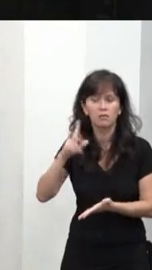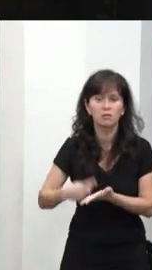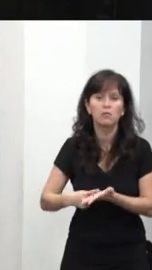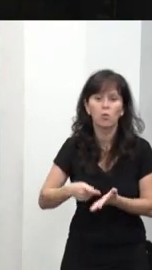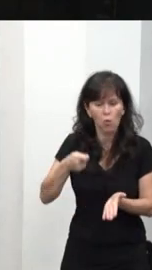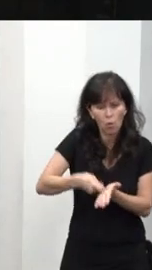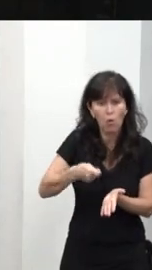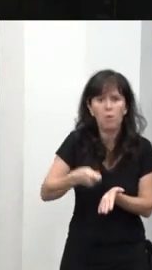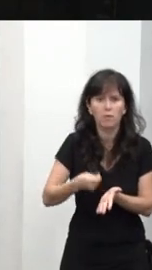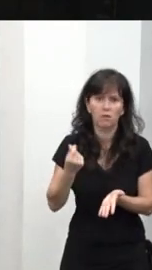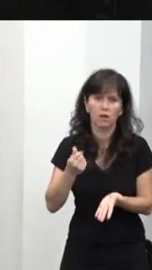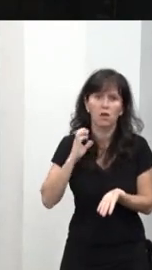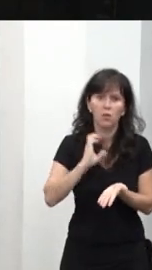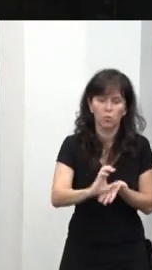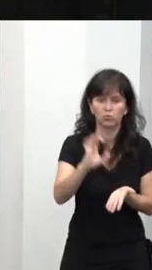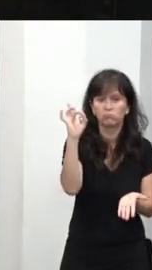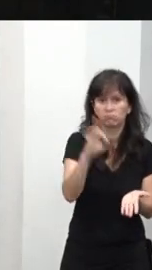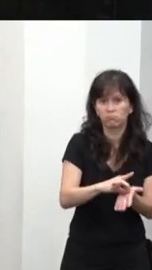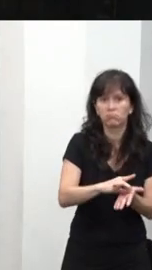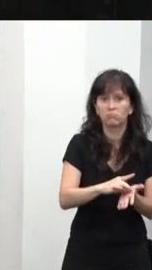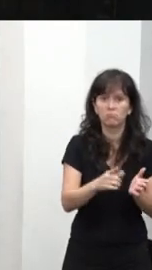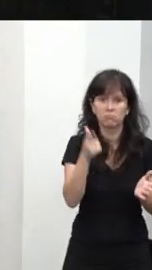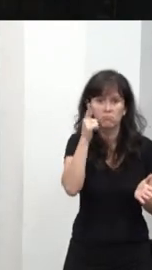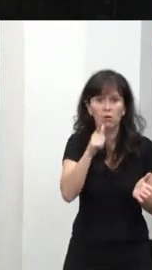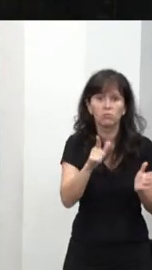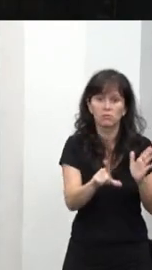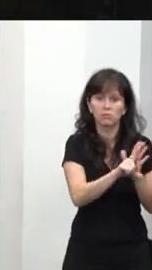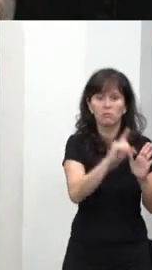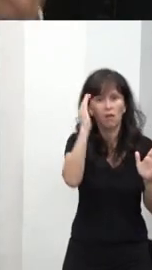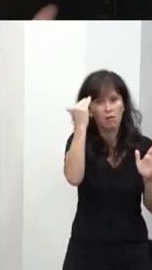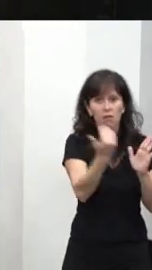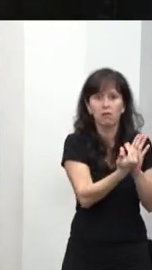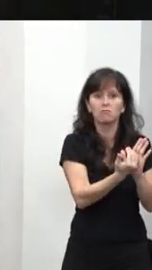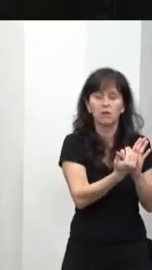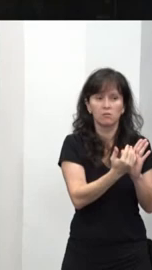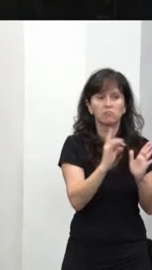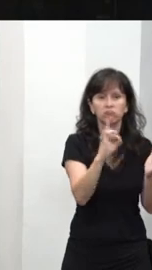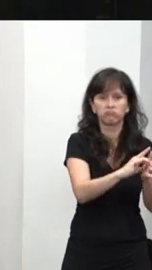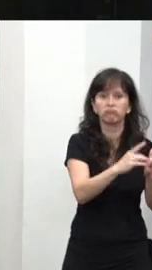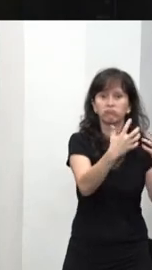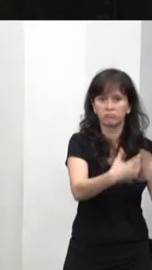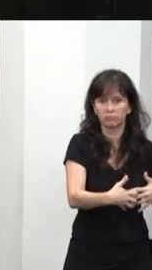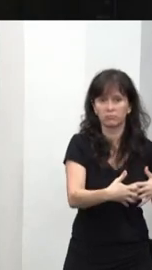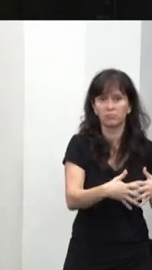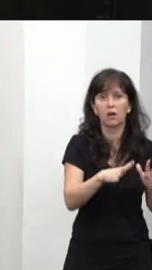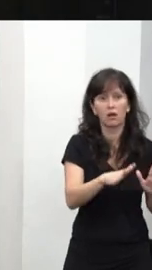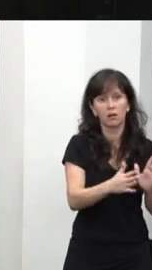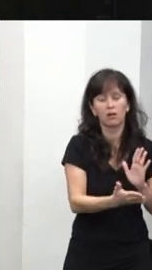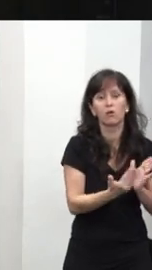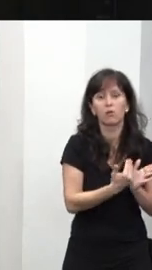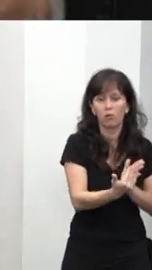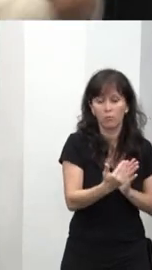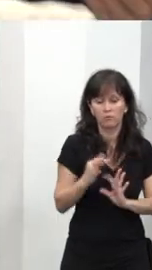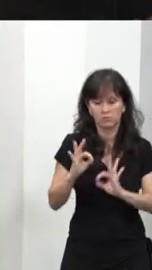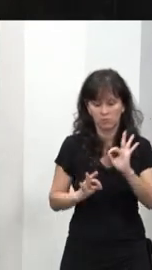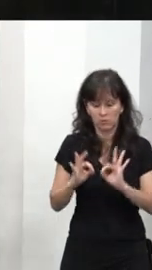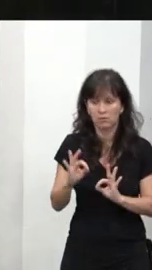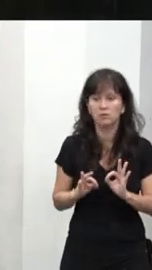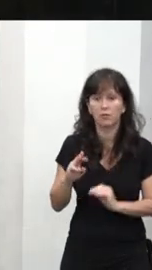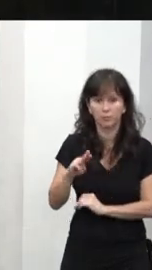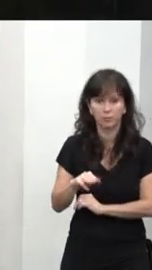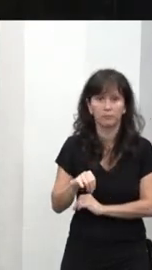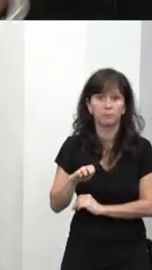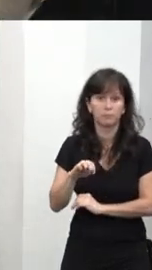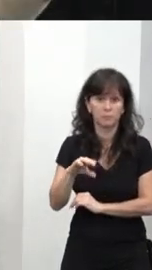recursos para que essa lei pudesse ser executada né E aí vem todo o processo de reestruturação do ministério da cultura que